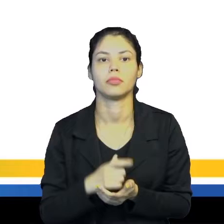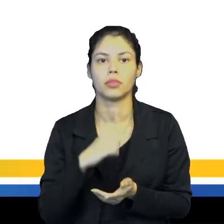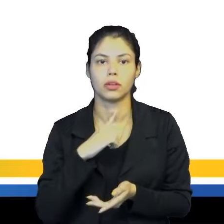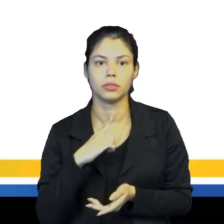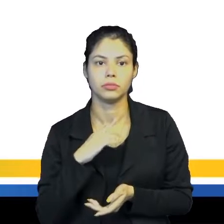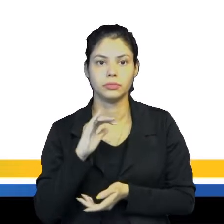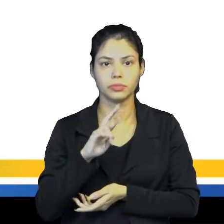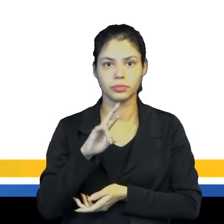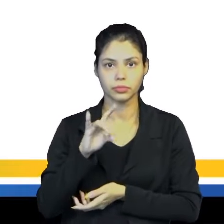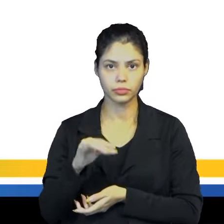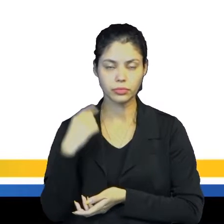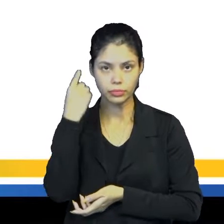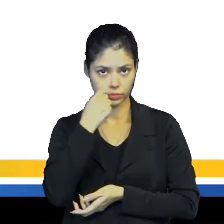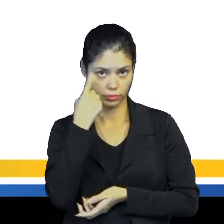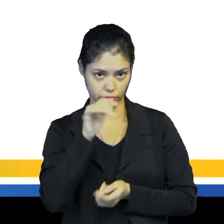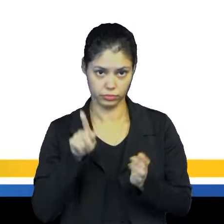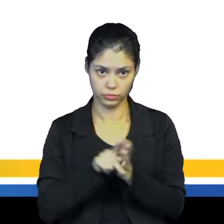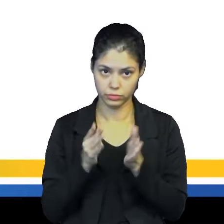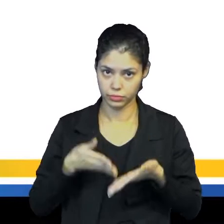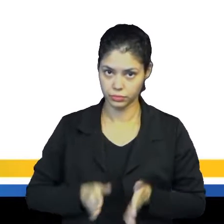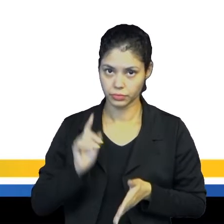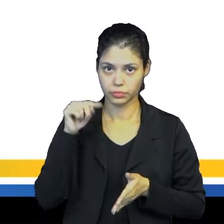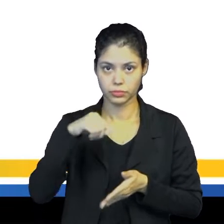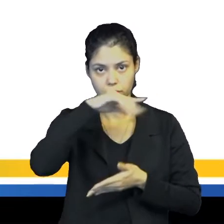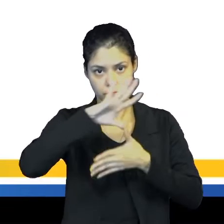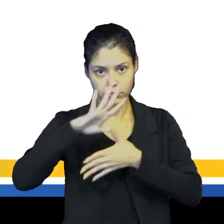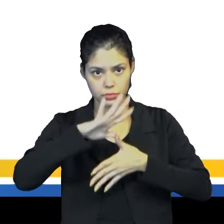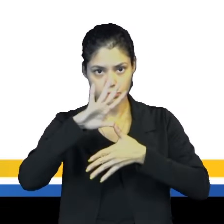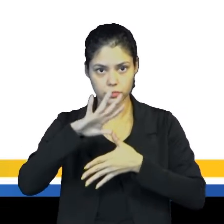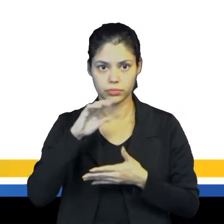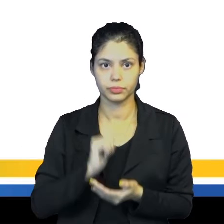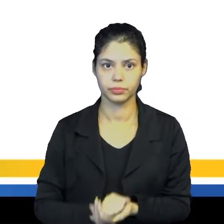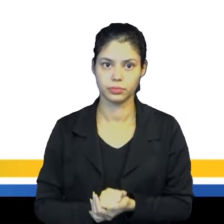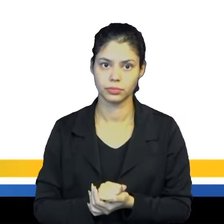eram os descendentes de espanhóis nascidos aqui na América.